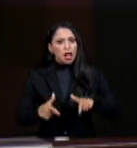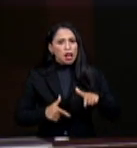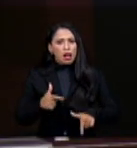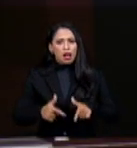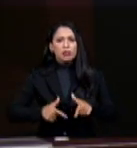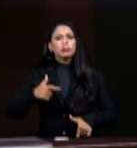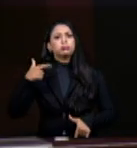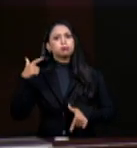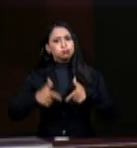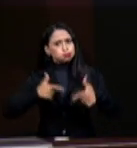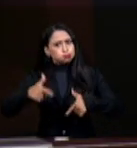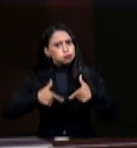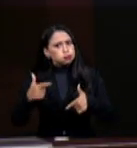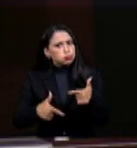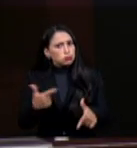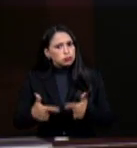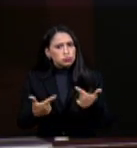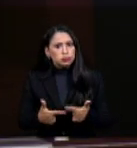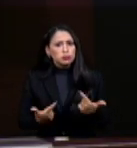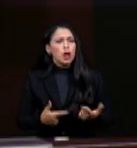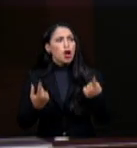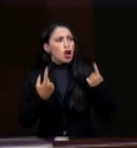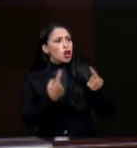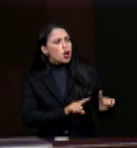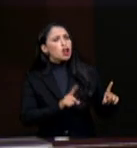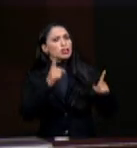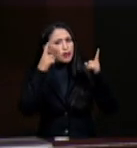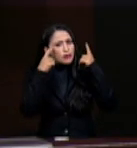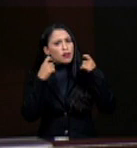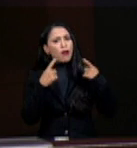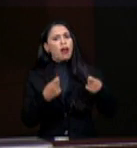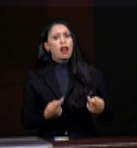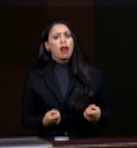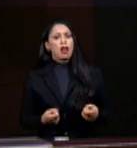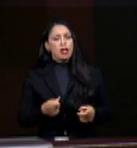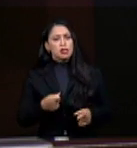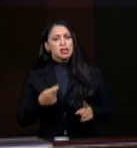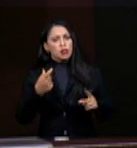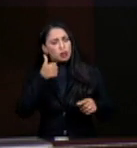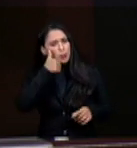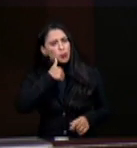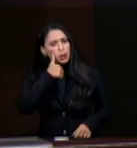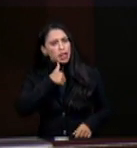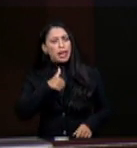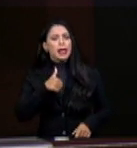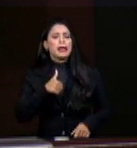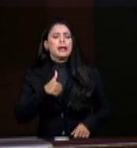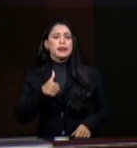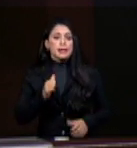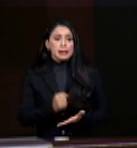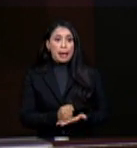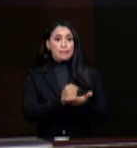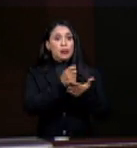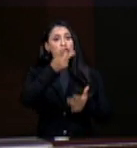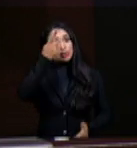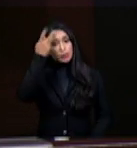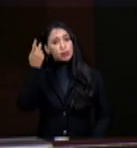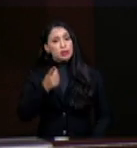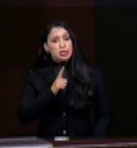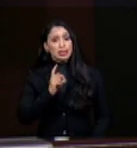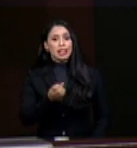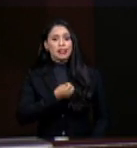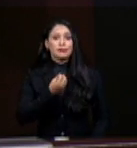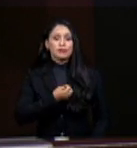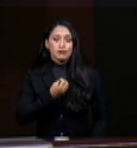os dias para enfrentar a violência contra mulheres e meninas e apoiar as sobreviventes. No Canadá,